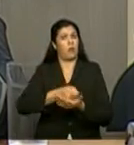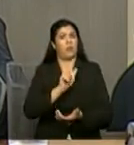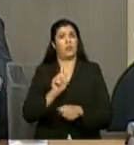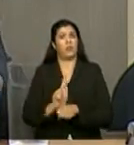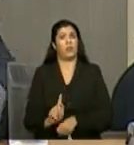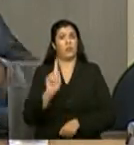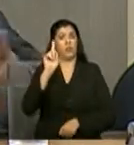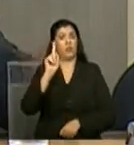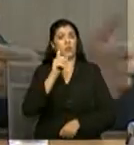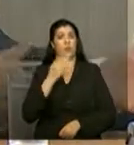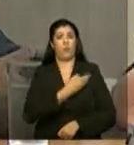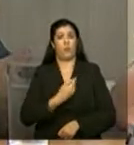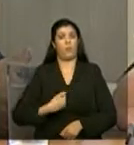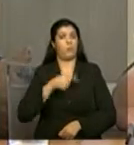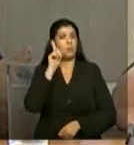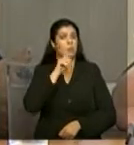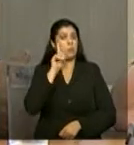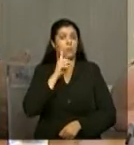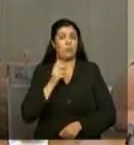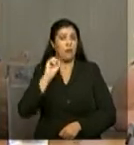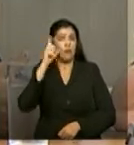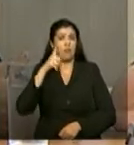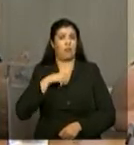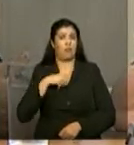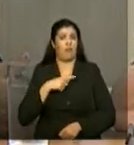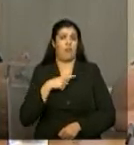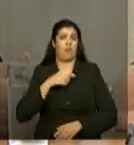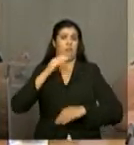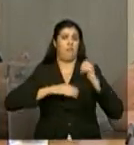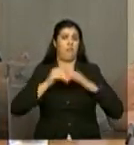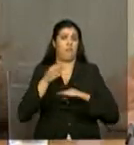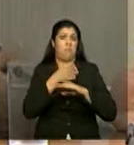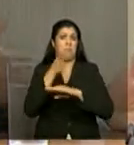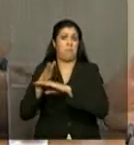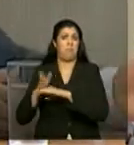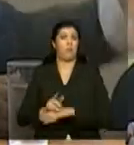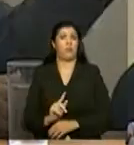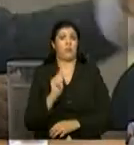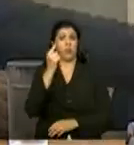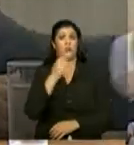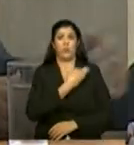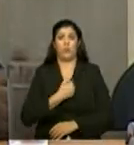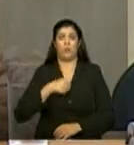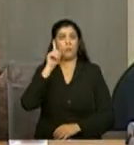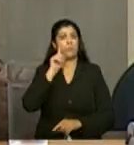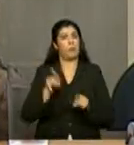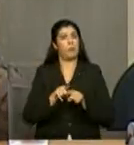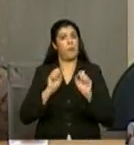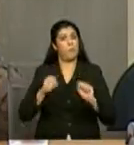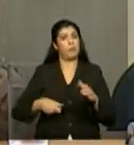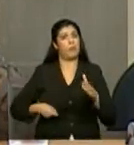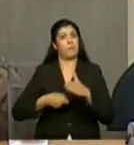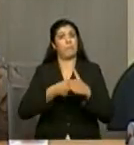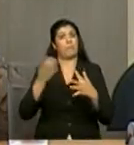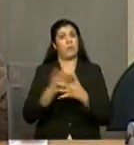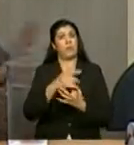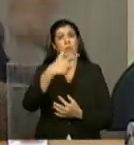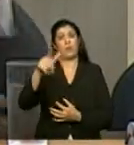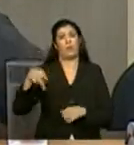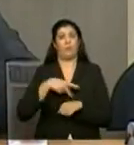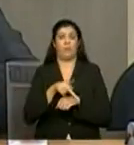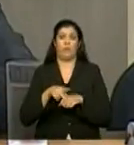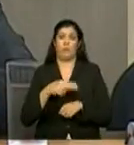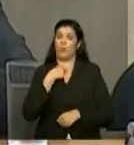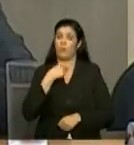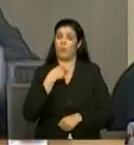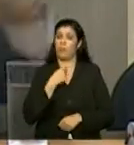americano claro que foi um ato um ato de gestão e os atos de gestões eles podem ser processados nos outros países o